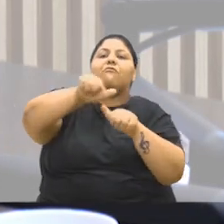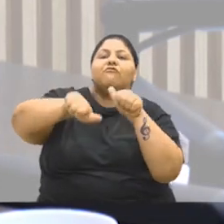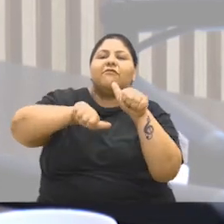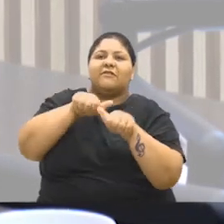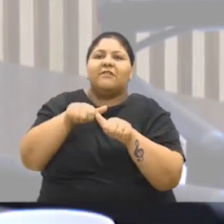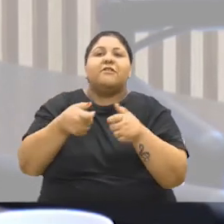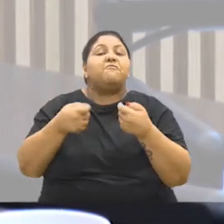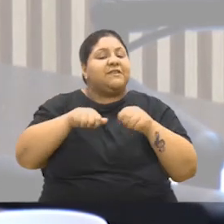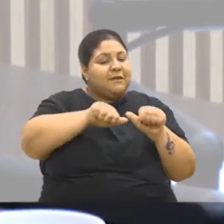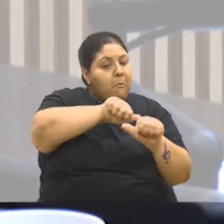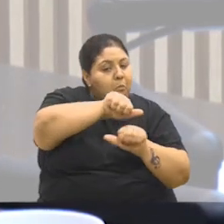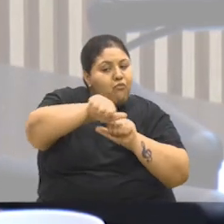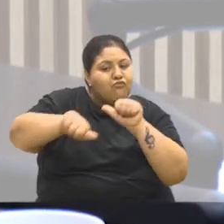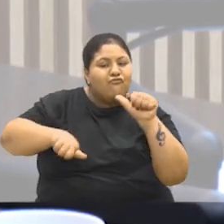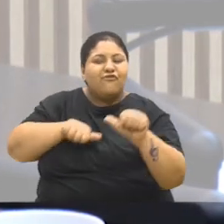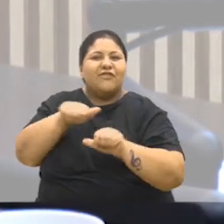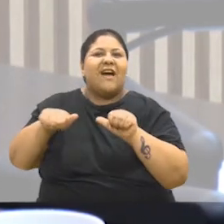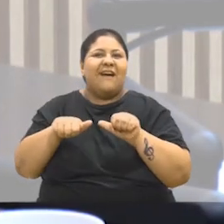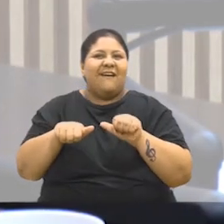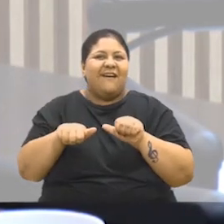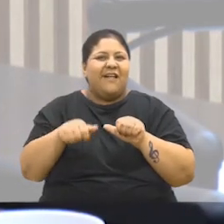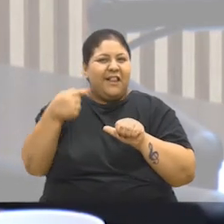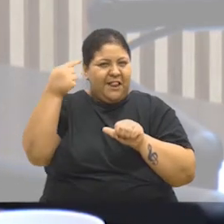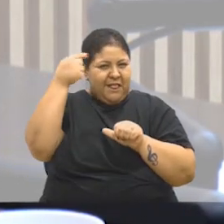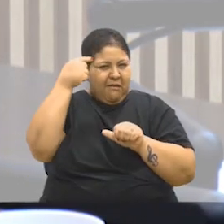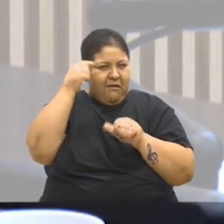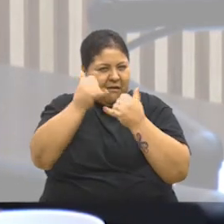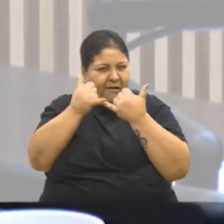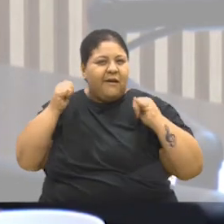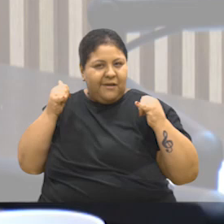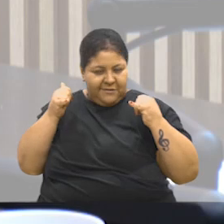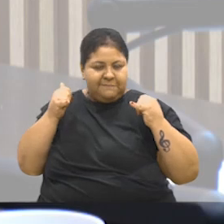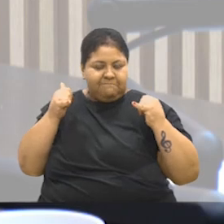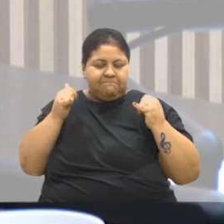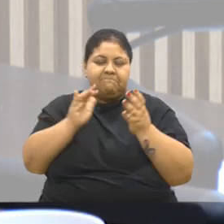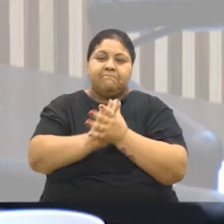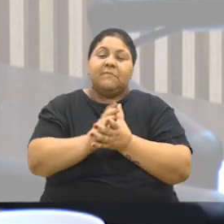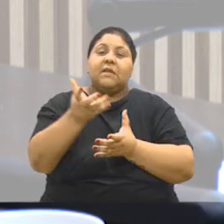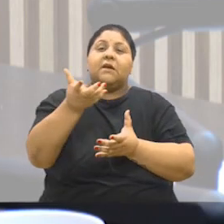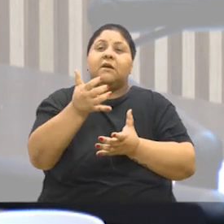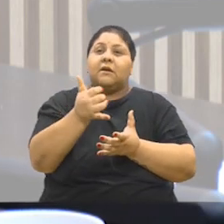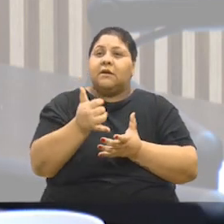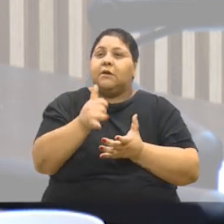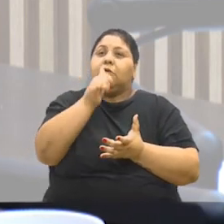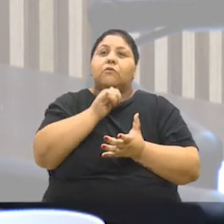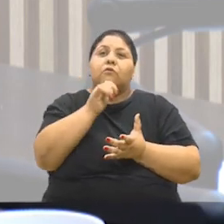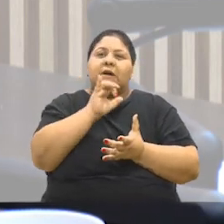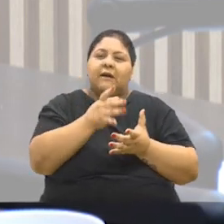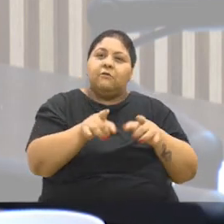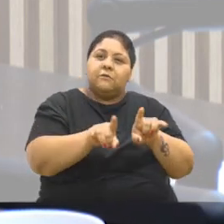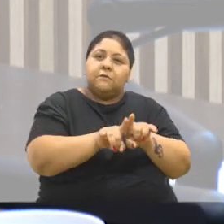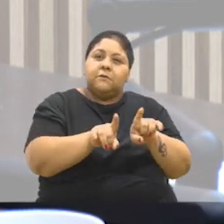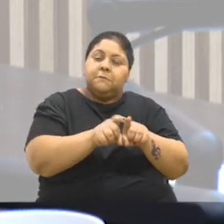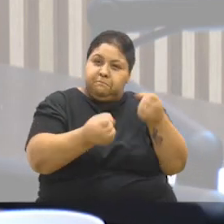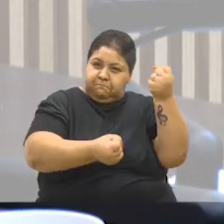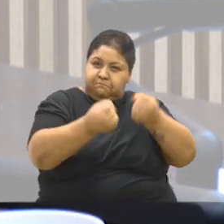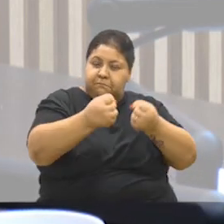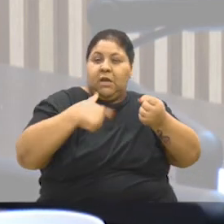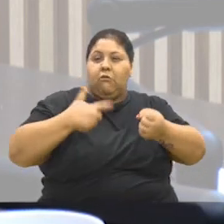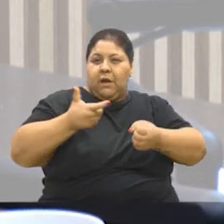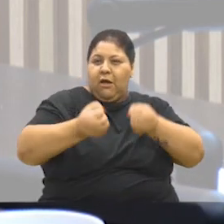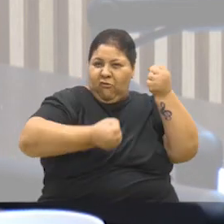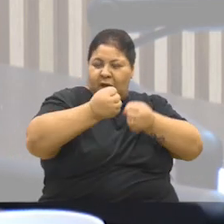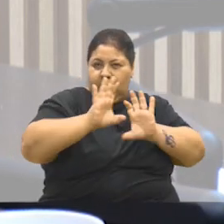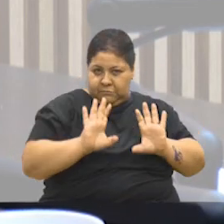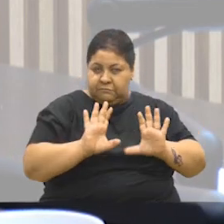precisa mudar o nosso padrão energético. Quando a gente quer, por exemplo, um carro, né? Eu quero um carro.